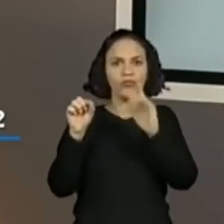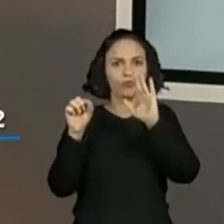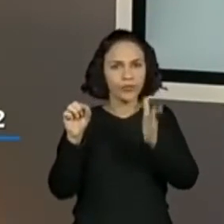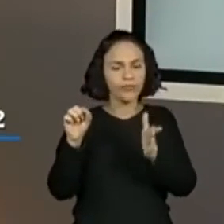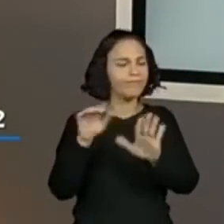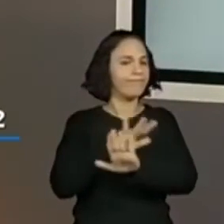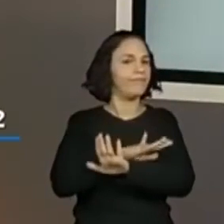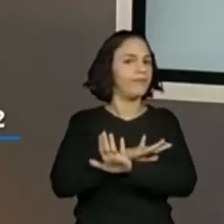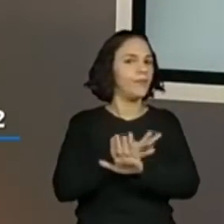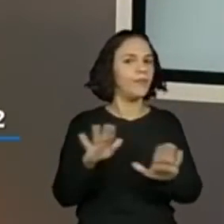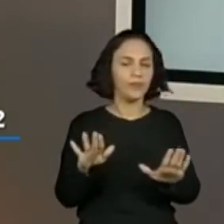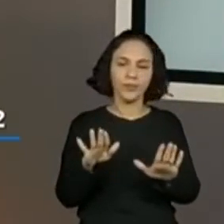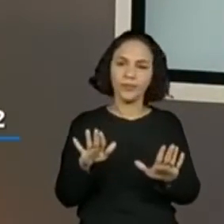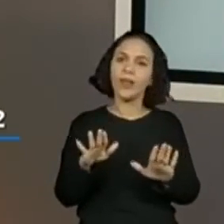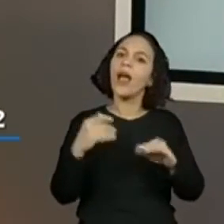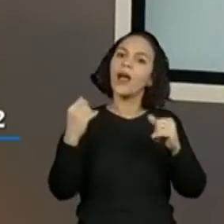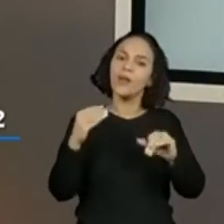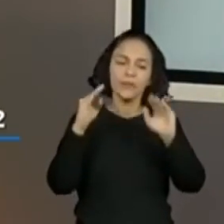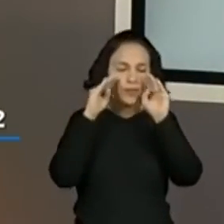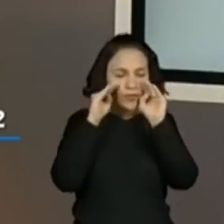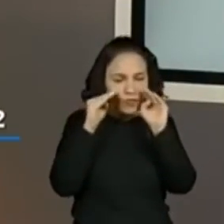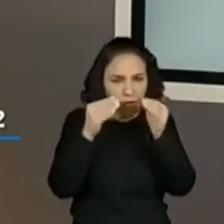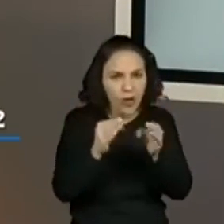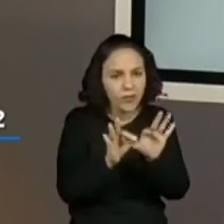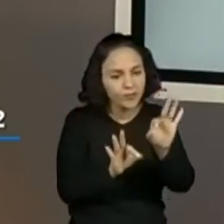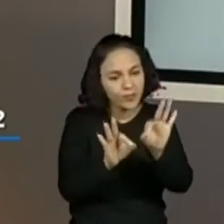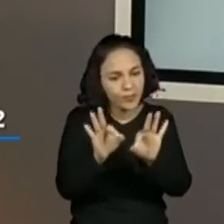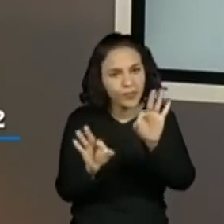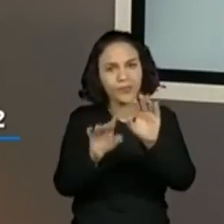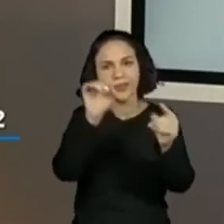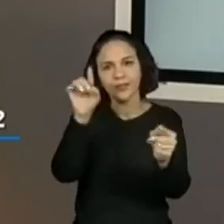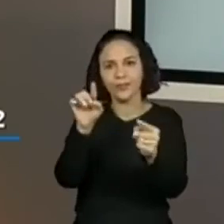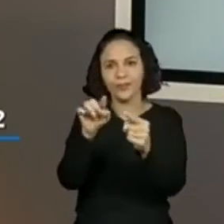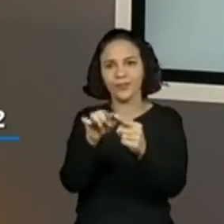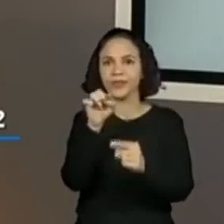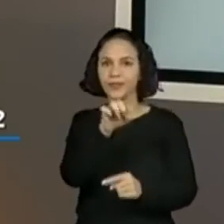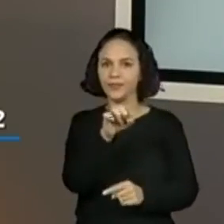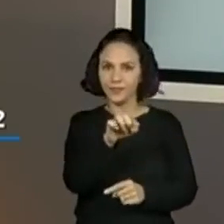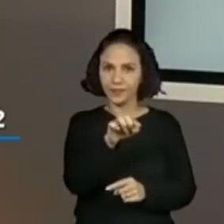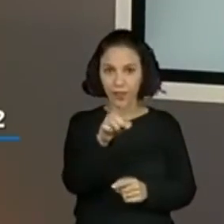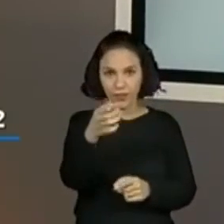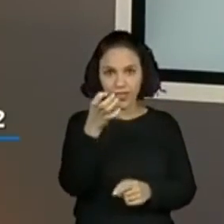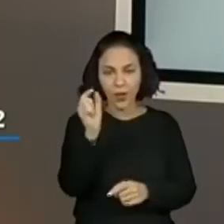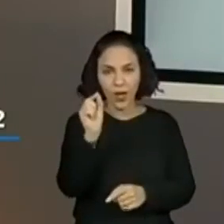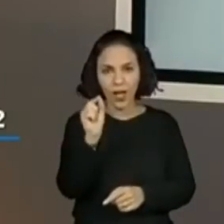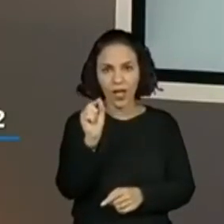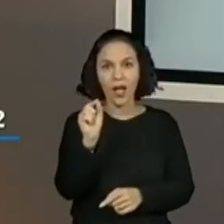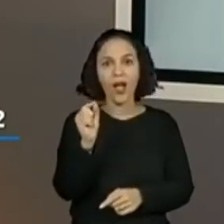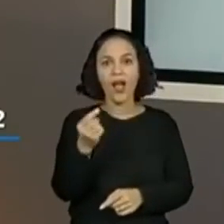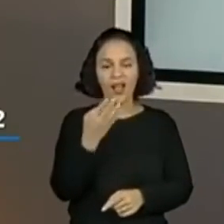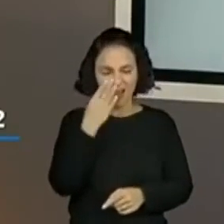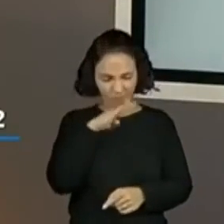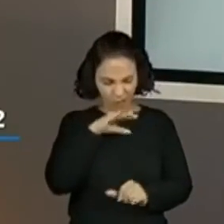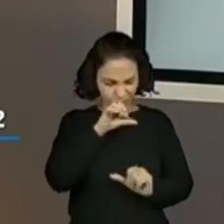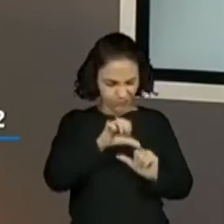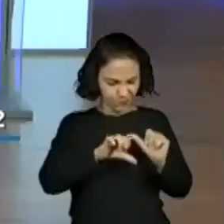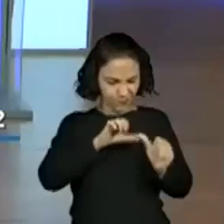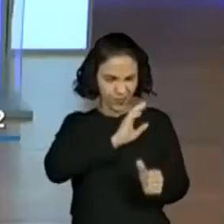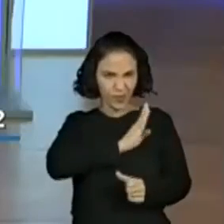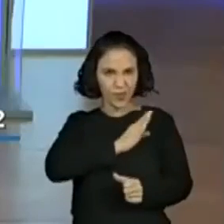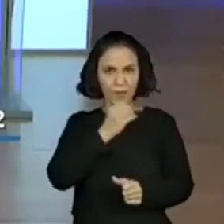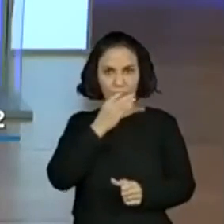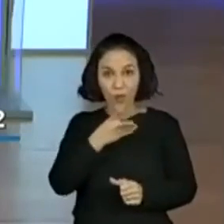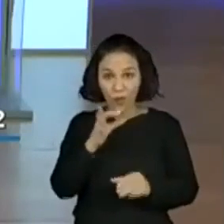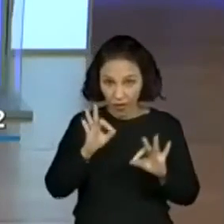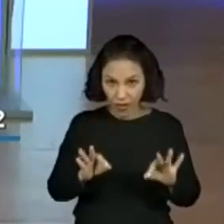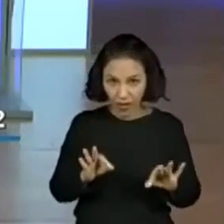sim, tudo a gente vai fazer, planejar para acontecer aquilo. Então, vocês querem que o coração, a segunda opção?